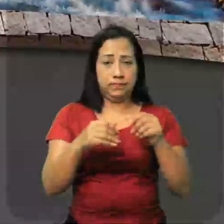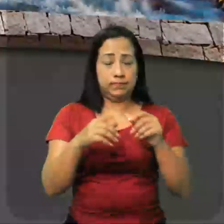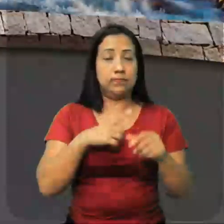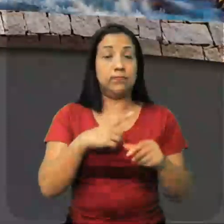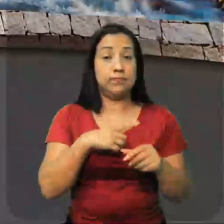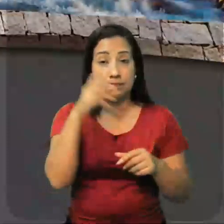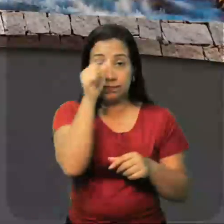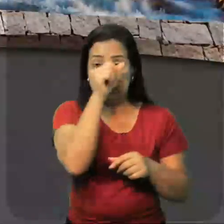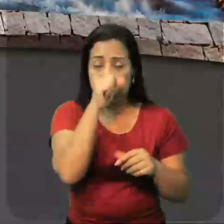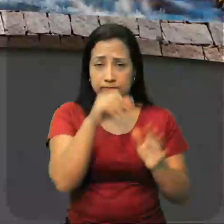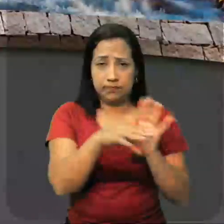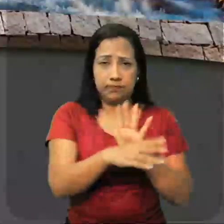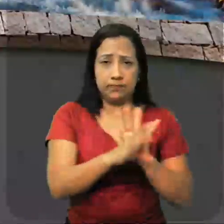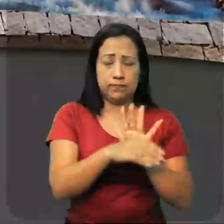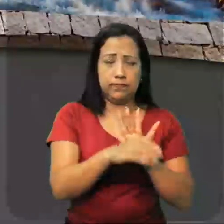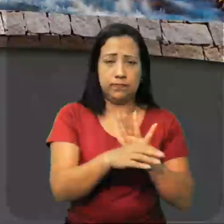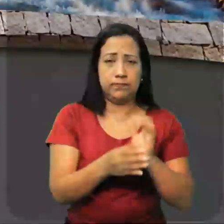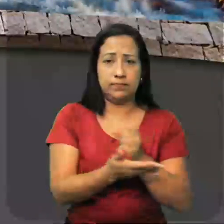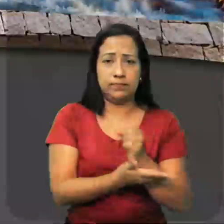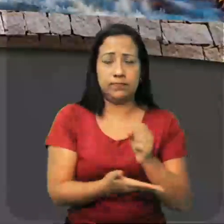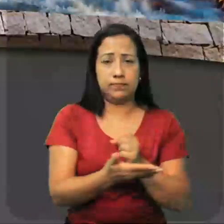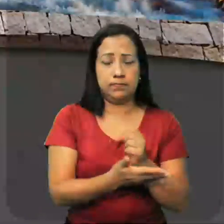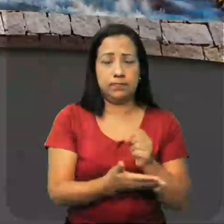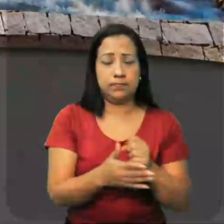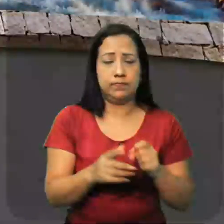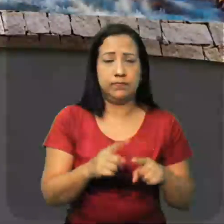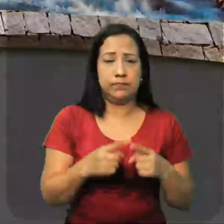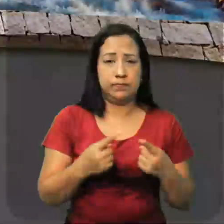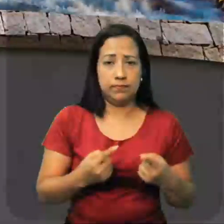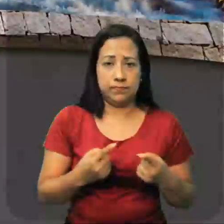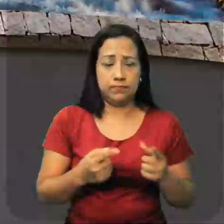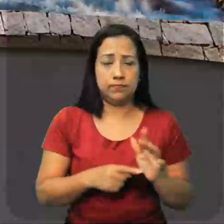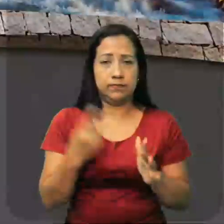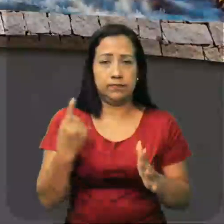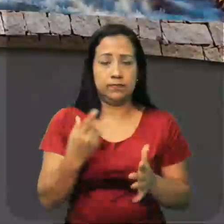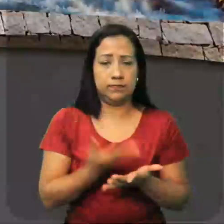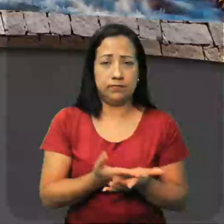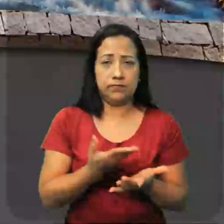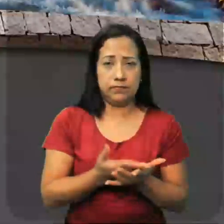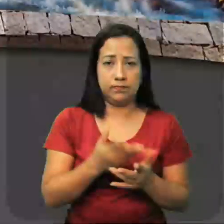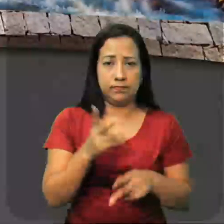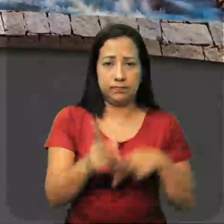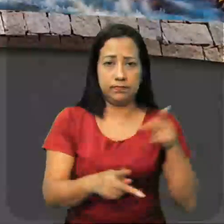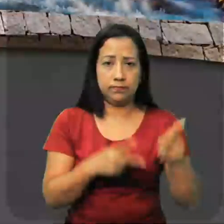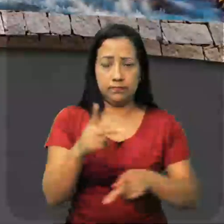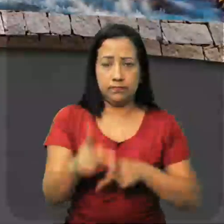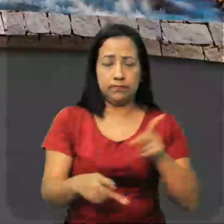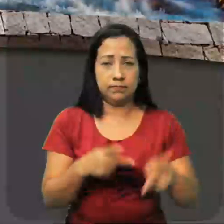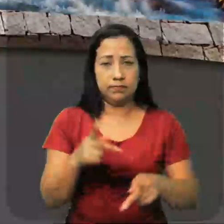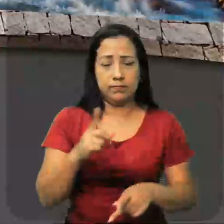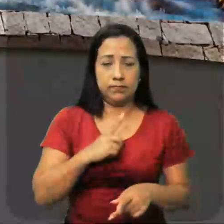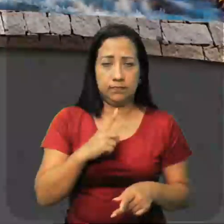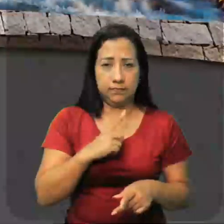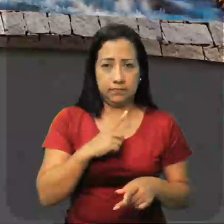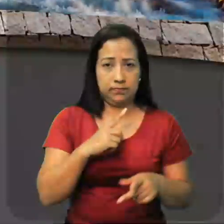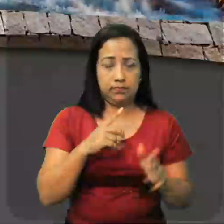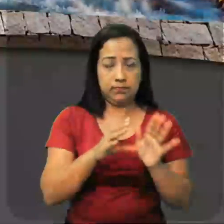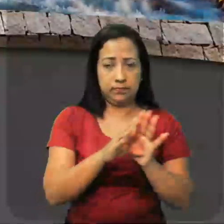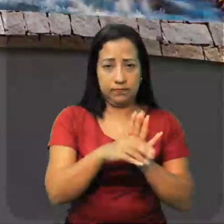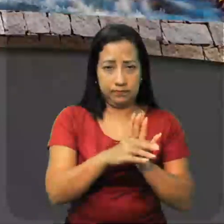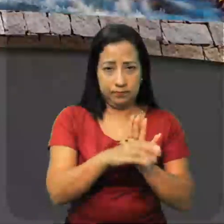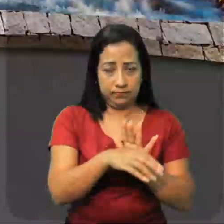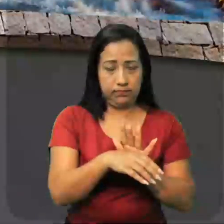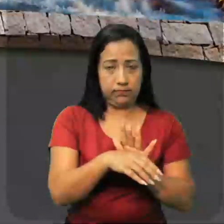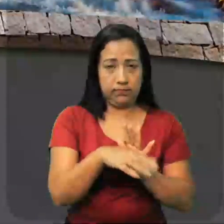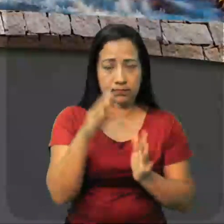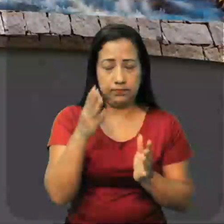básico. Nessa primeira aula sobre população, nós vamos ver alguns conceitos básicos para que vocês possam entender bem. E, claro,